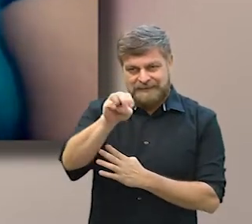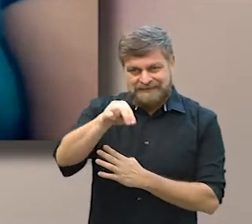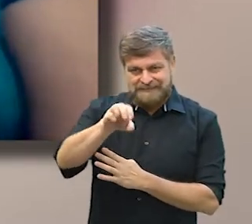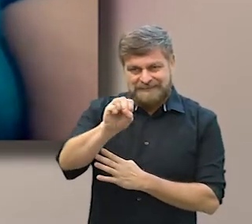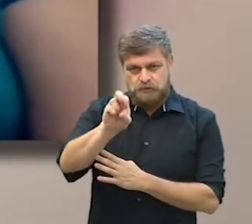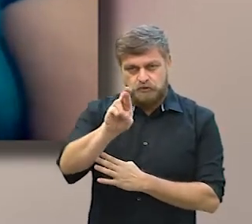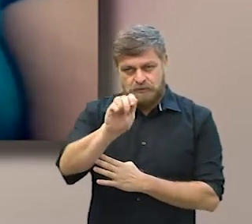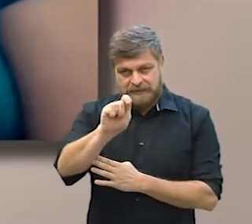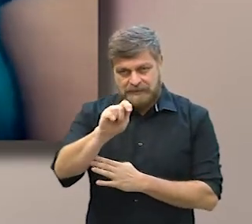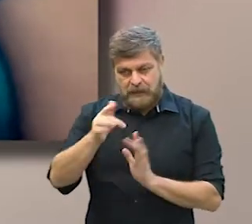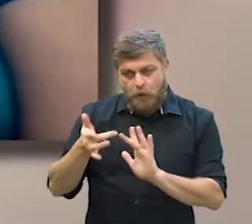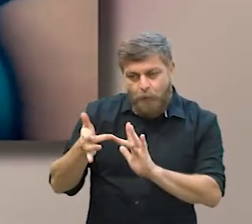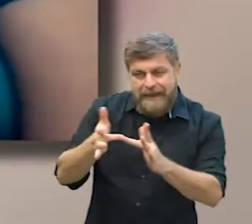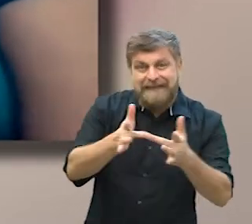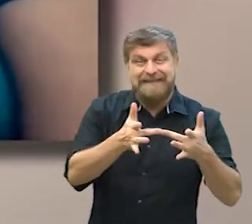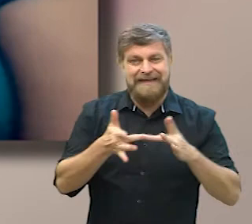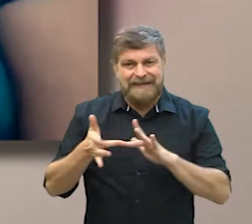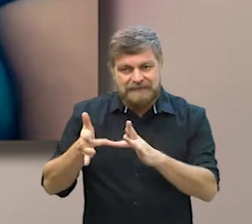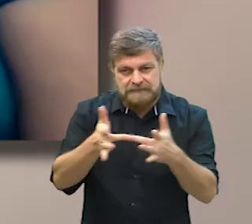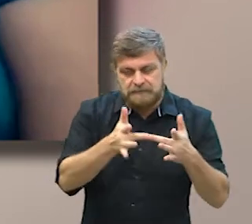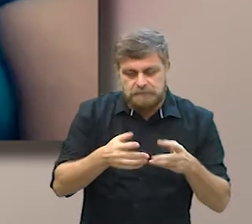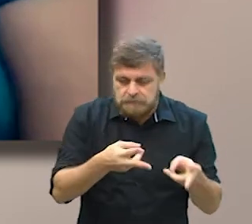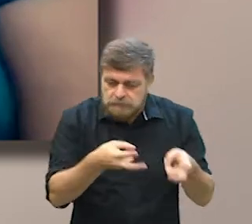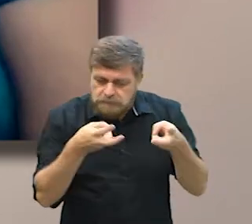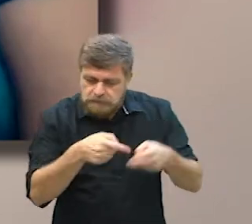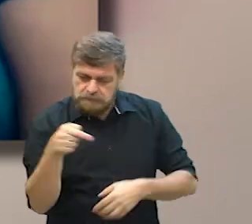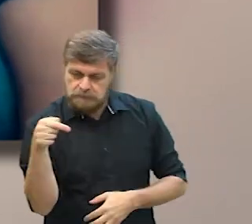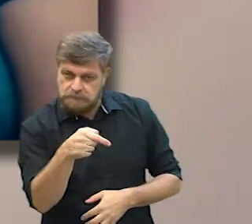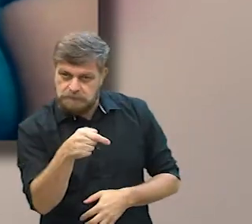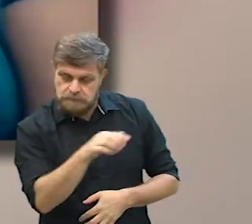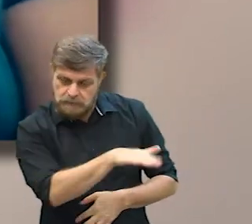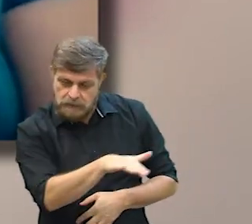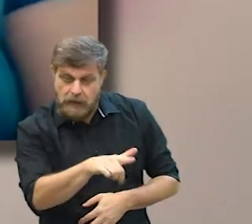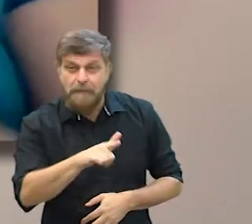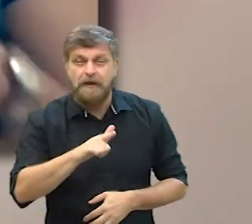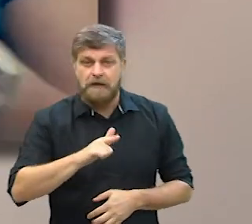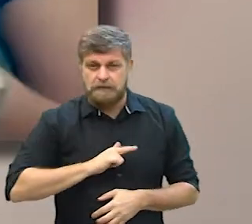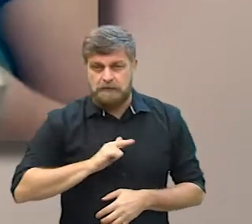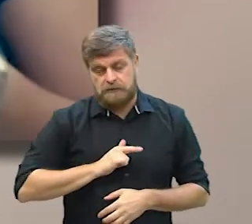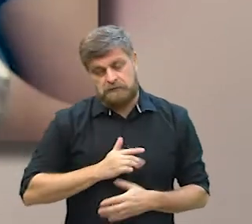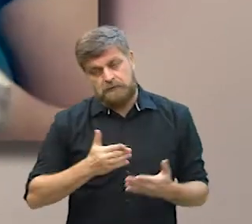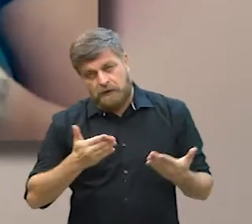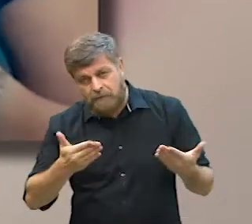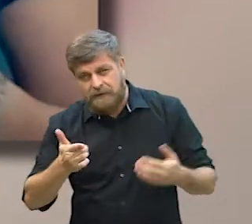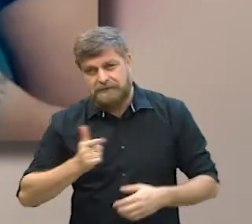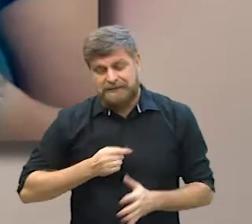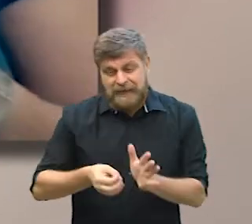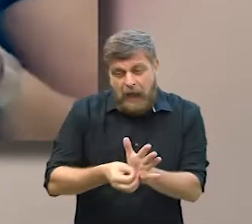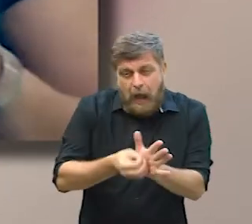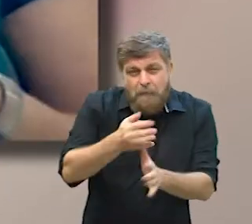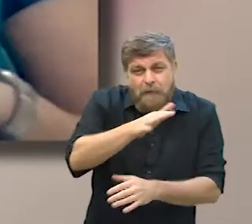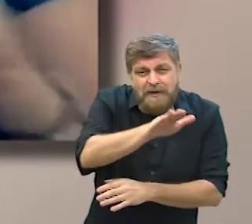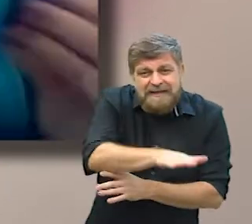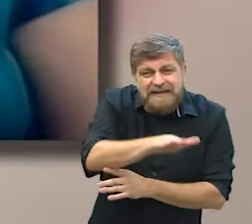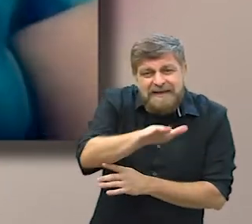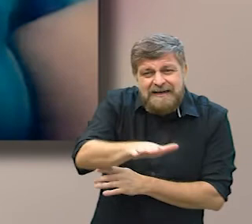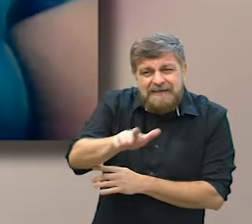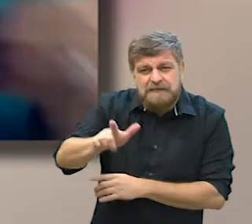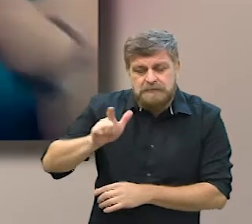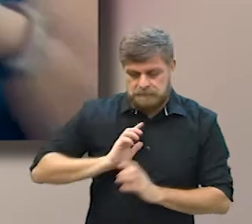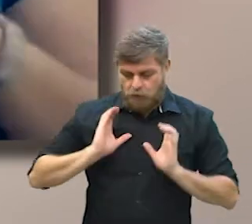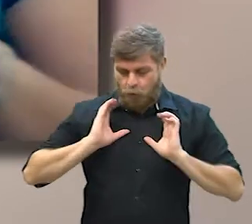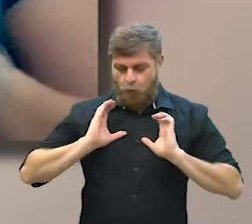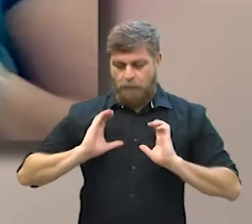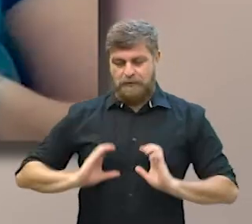característica que nós vamos observar são as questões sensoriais dessa criança. Então, existe Agora, claro que muitas crianças